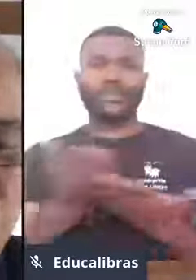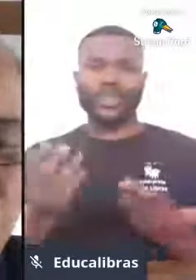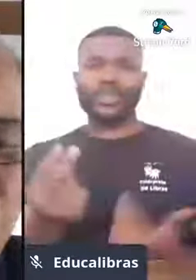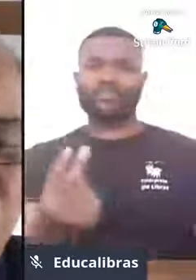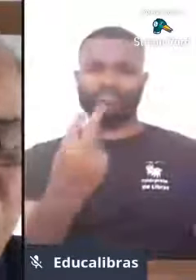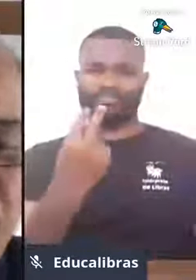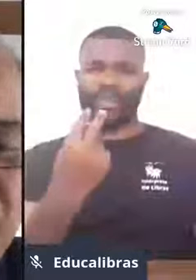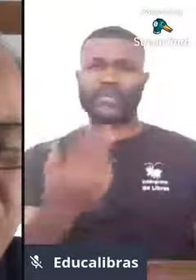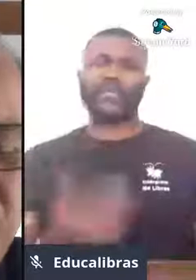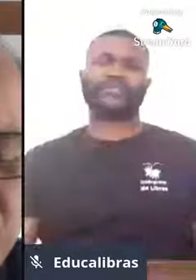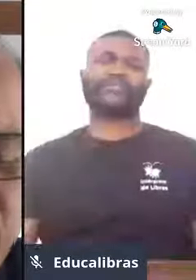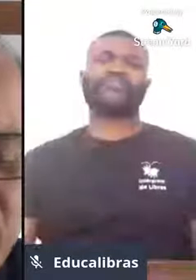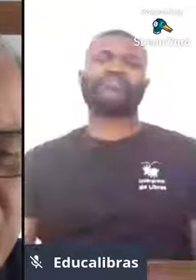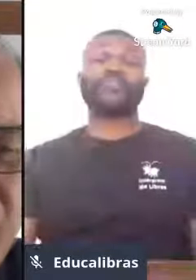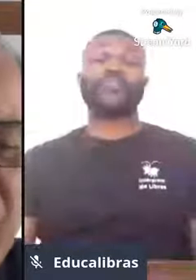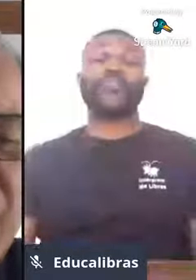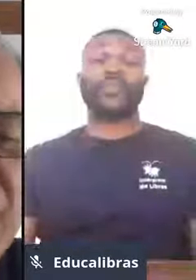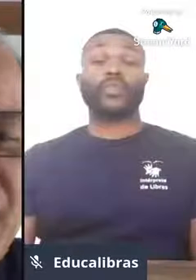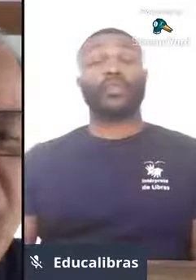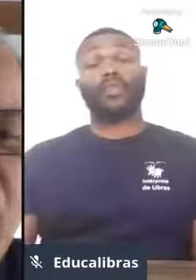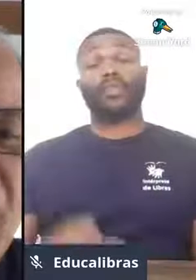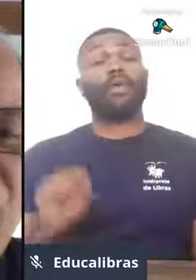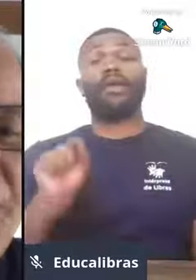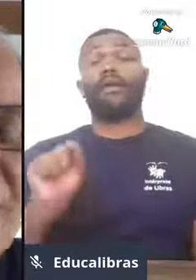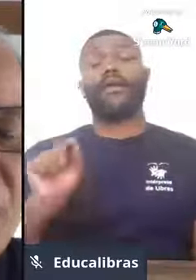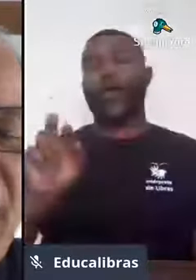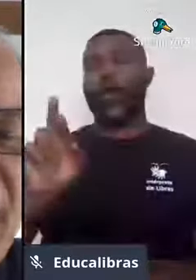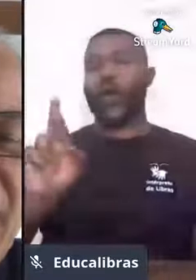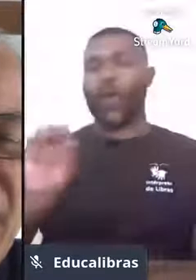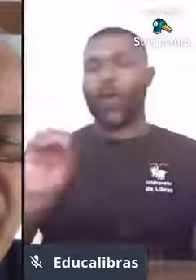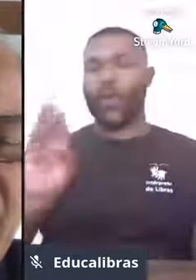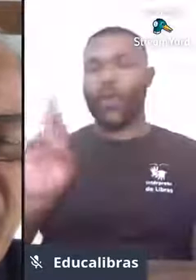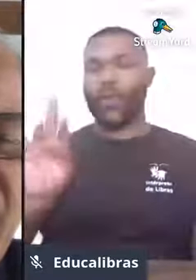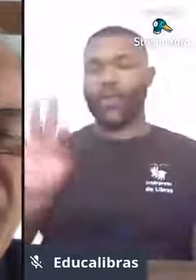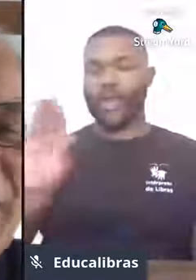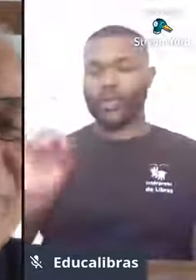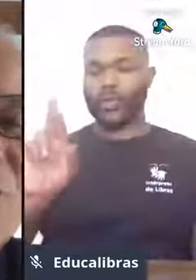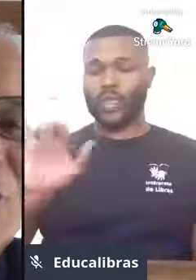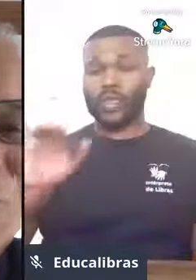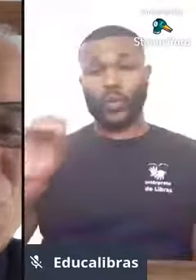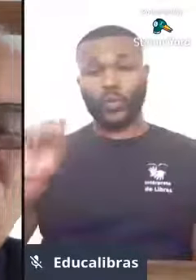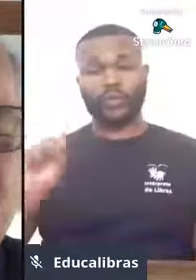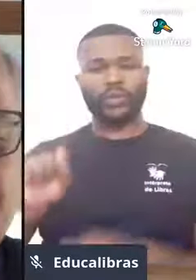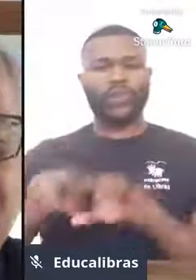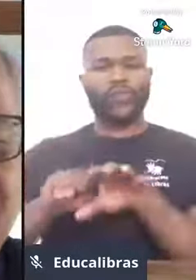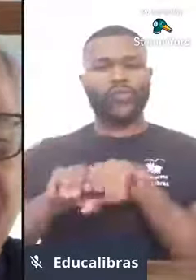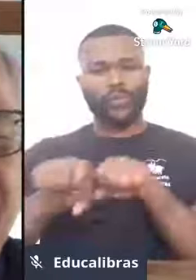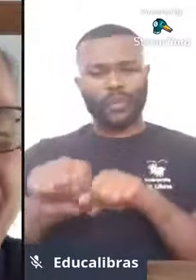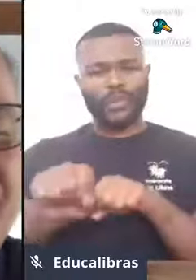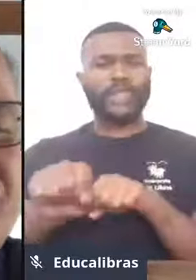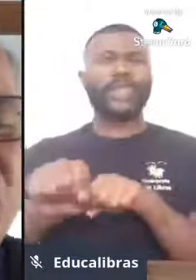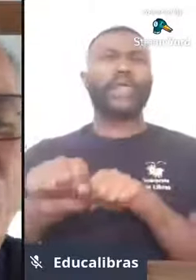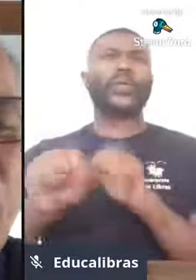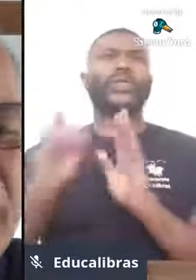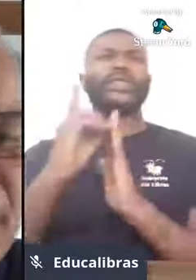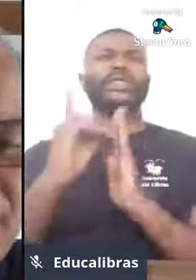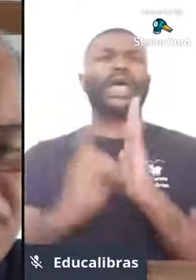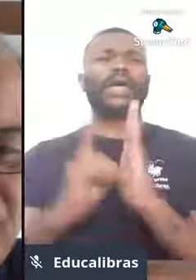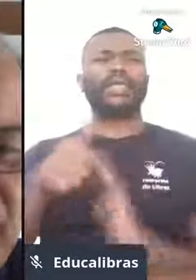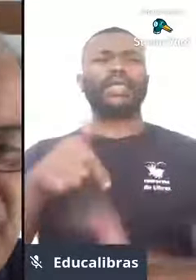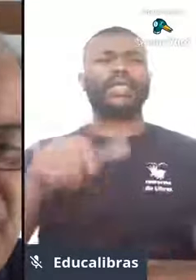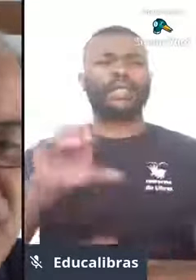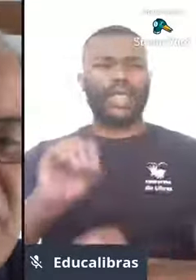Bom, o Roberto Rios, em primeiro lugar, ele tem uma formação técnica lá nos anos 70 de